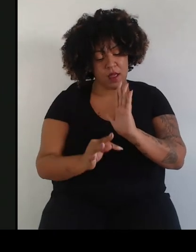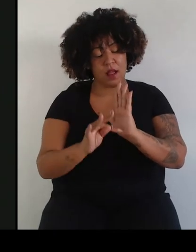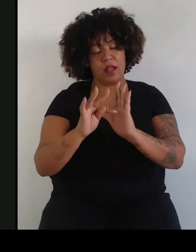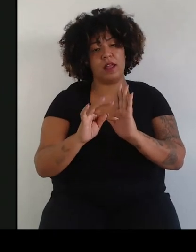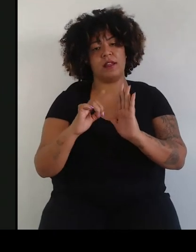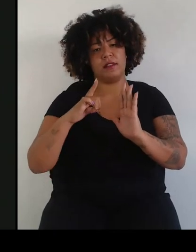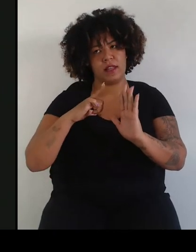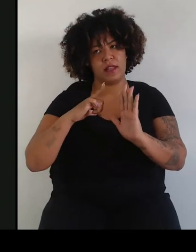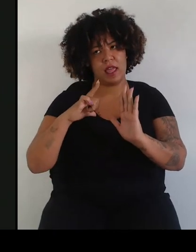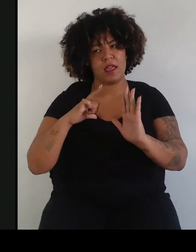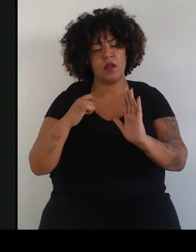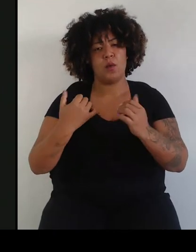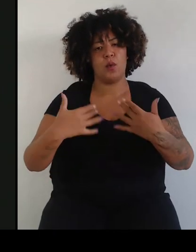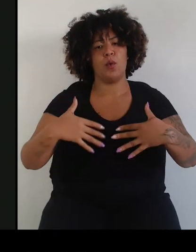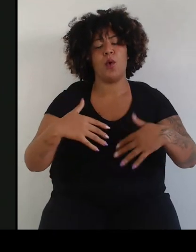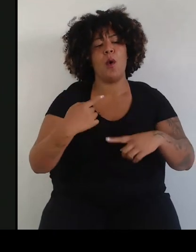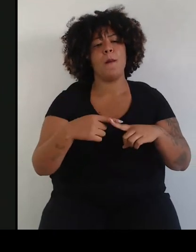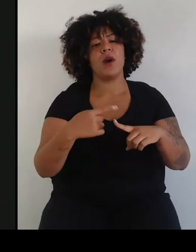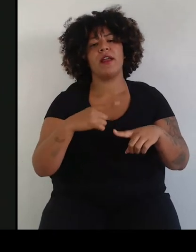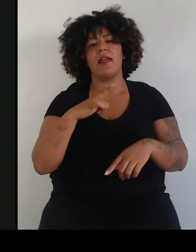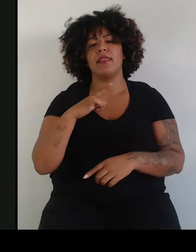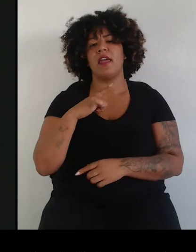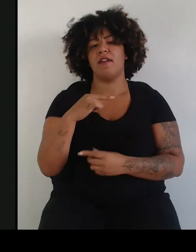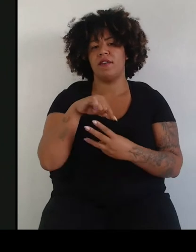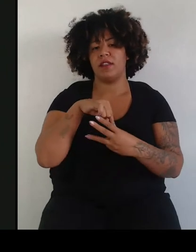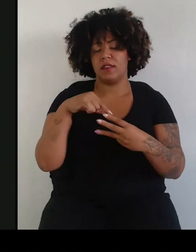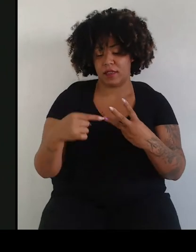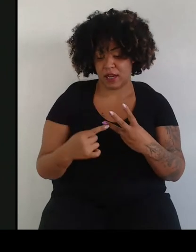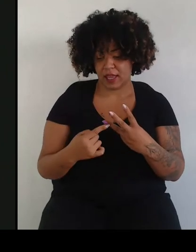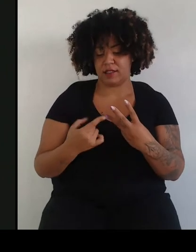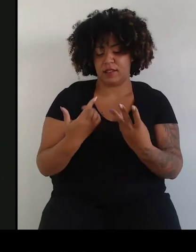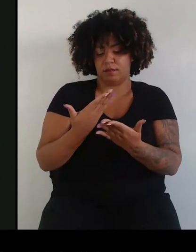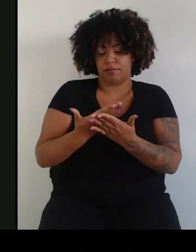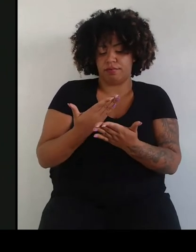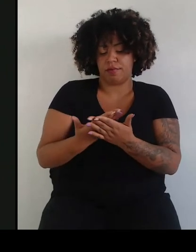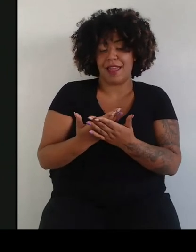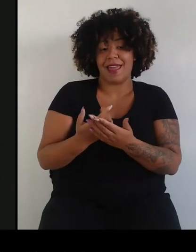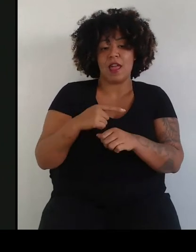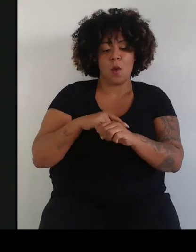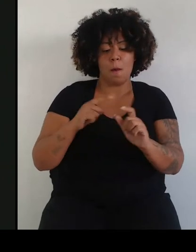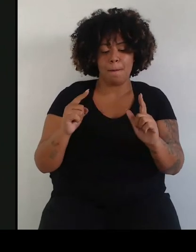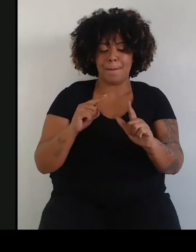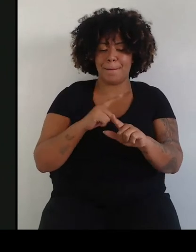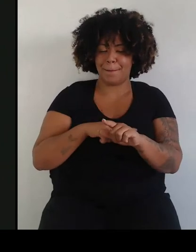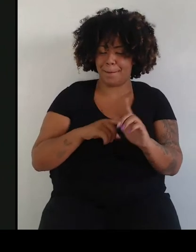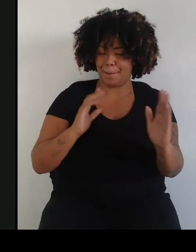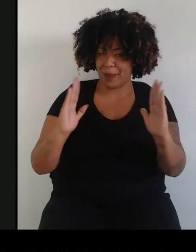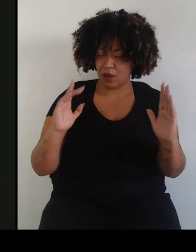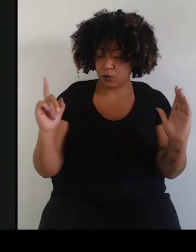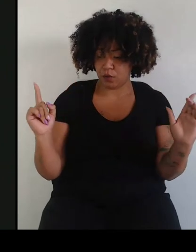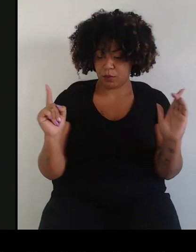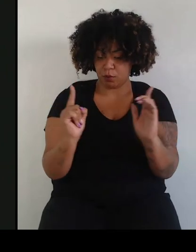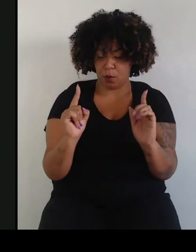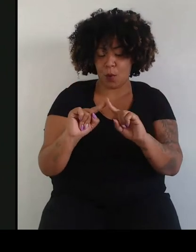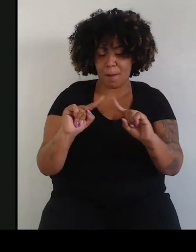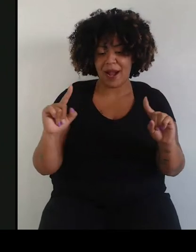a ponto de ter havido três edições em pouquíssimos anos mas depois tivemos franceses e concluímos com